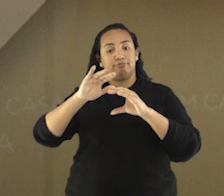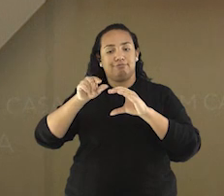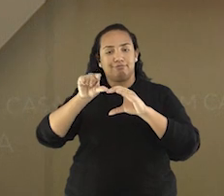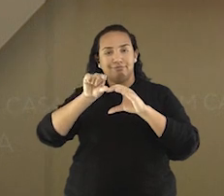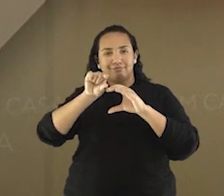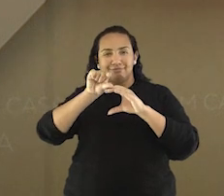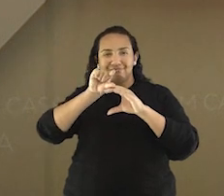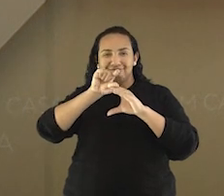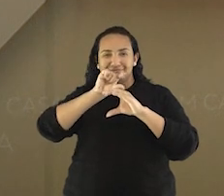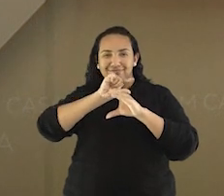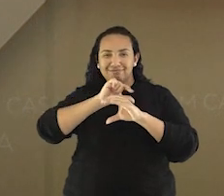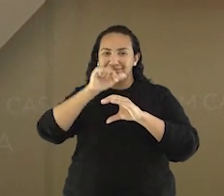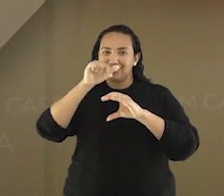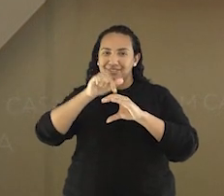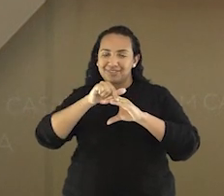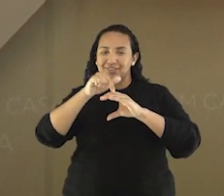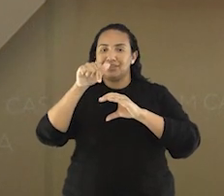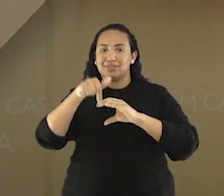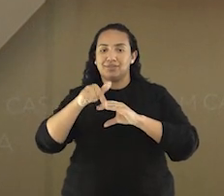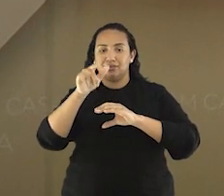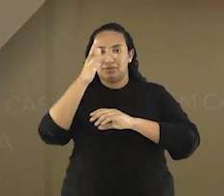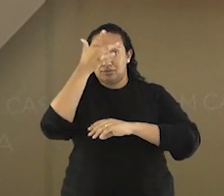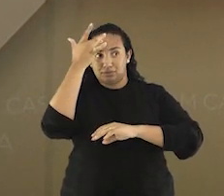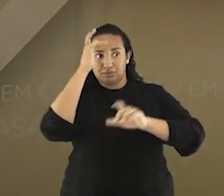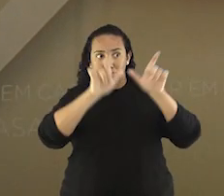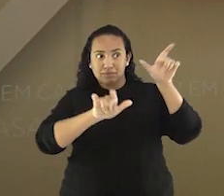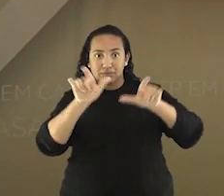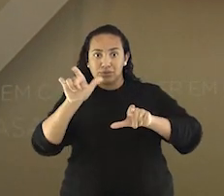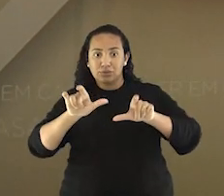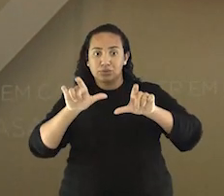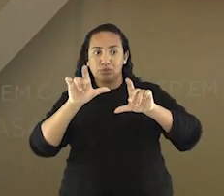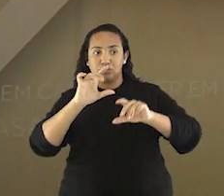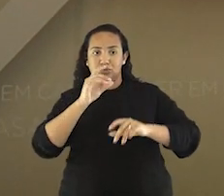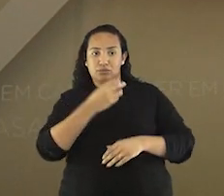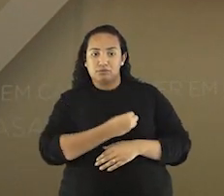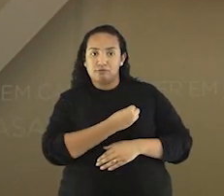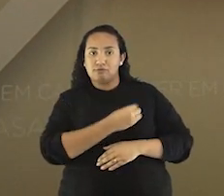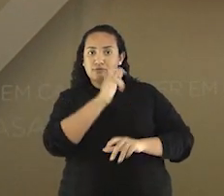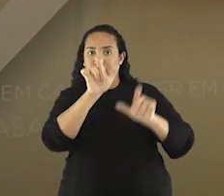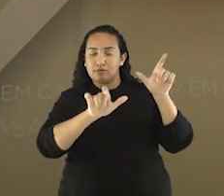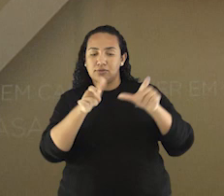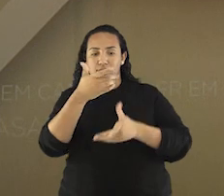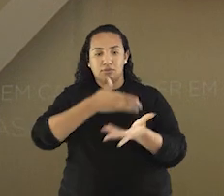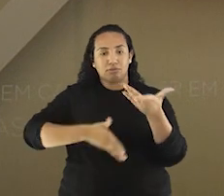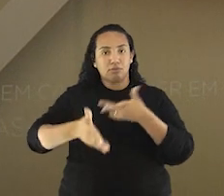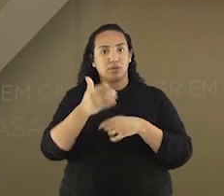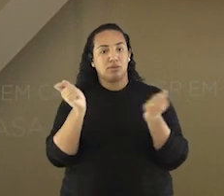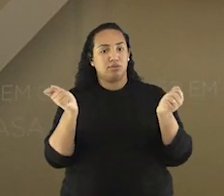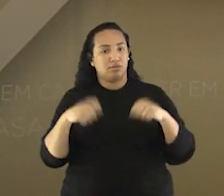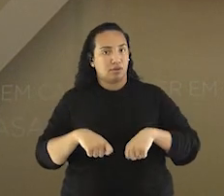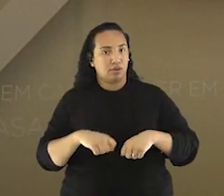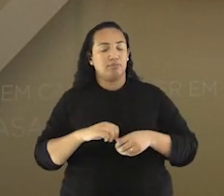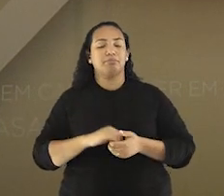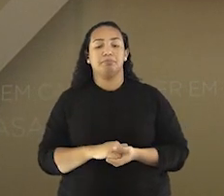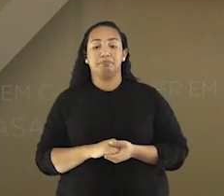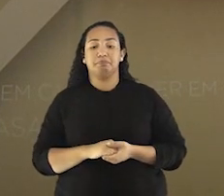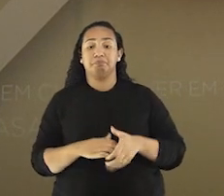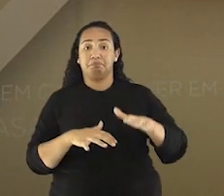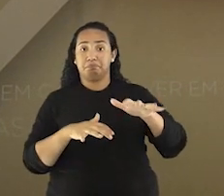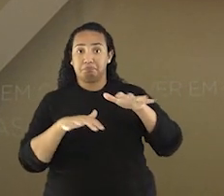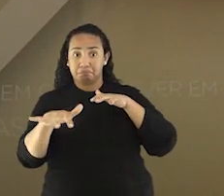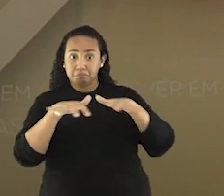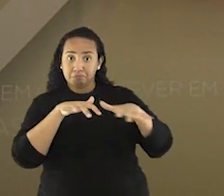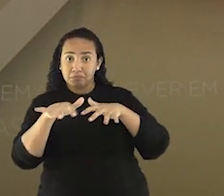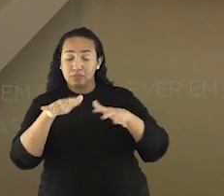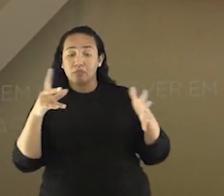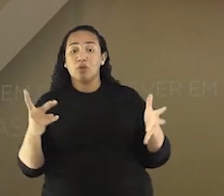Terra, onde ocorre a interação dos seres vivos. Os terremotos com maior magnitude ocorrem em regiões